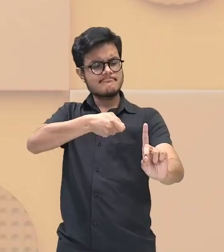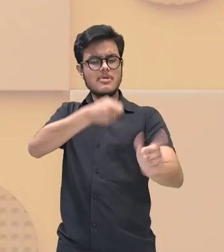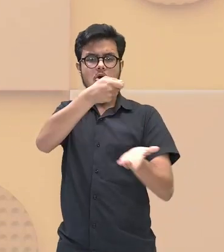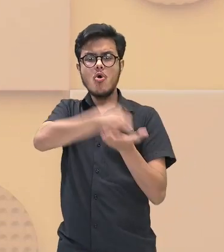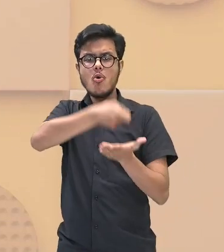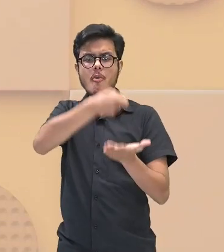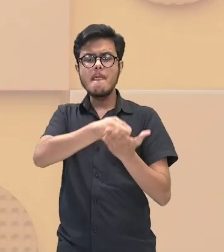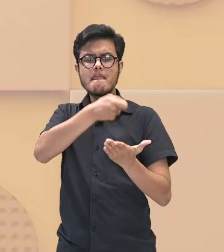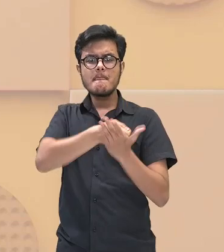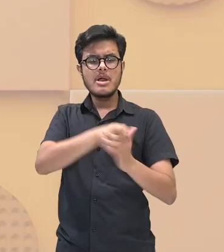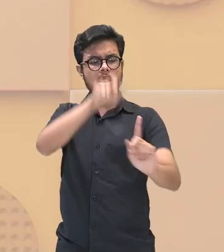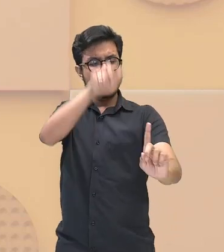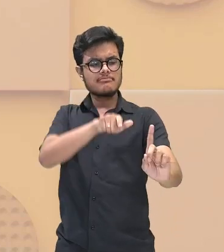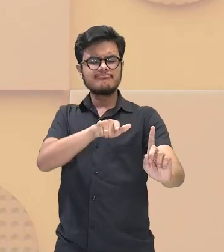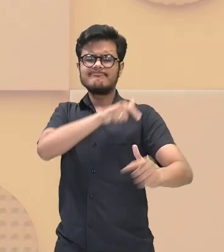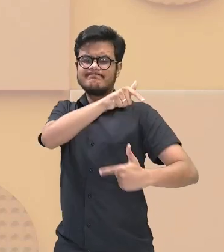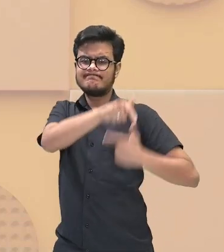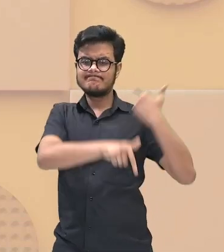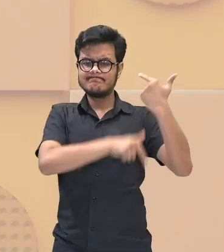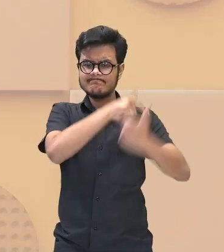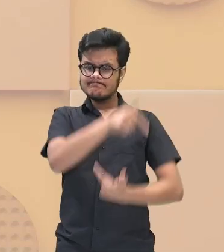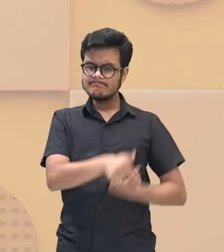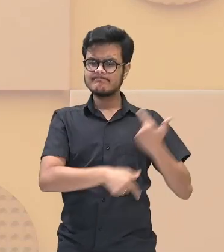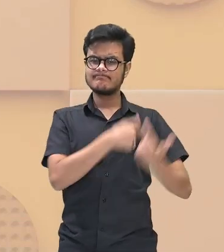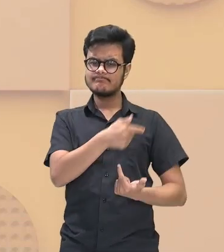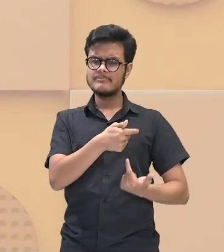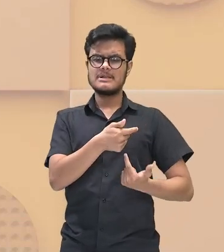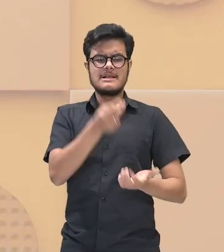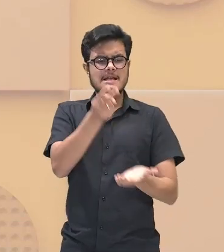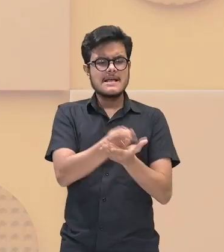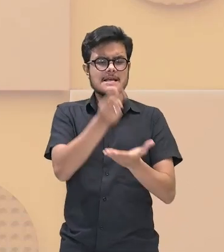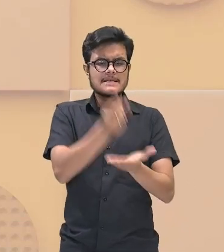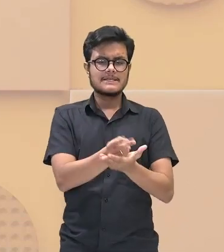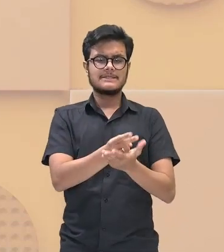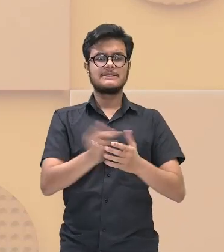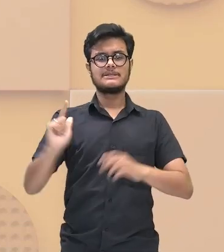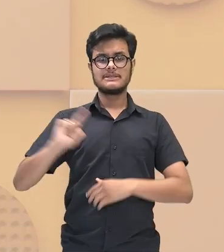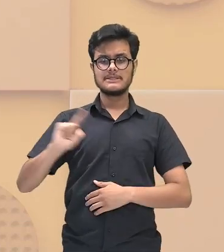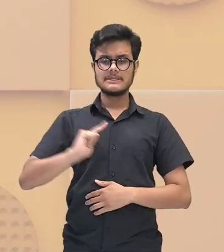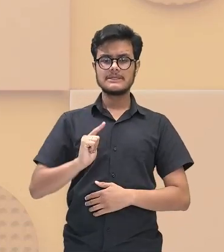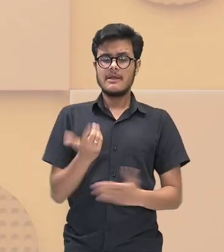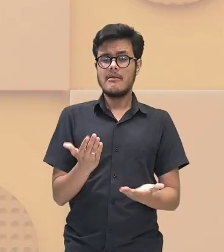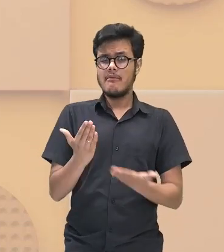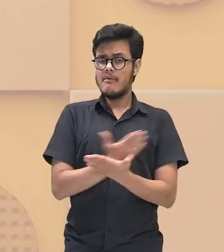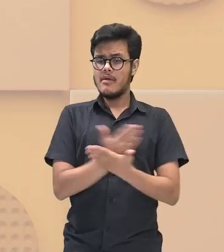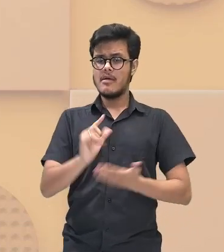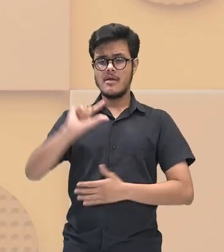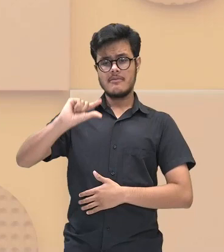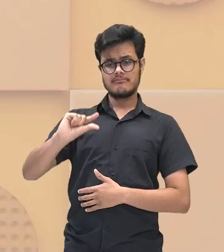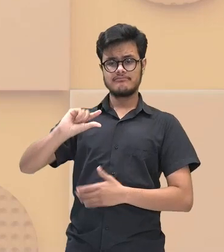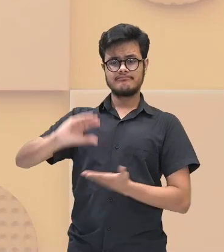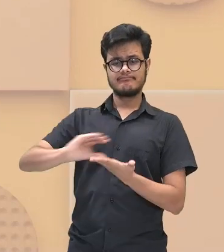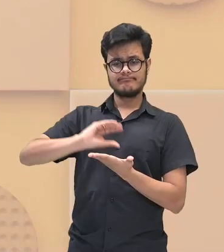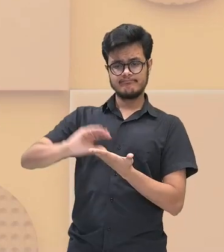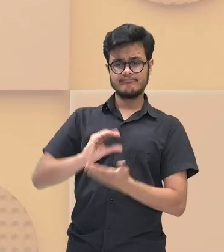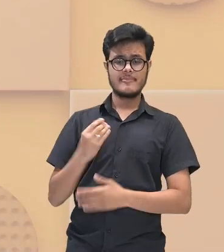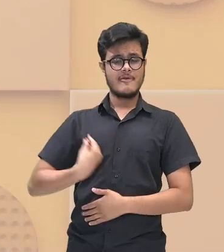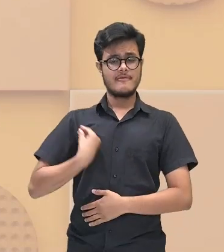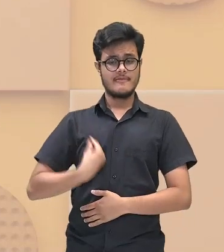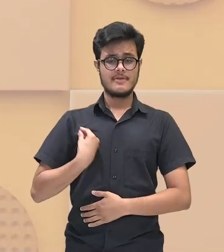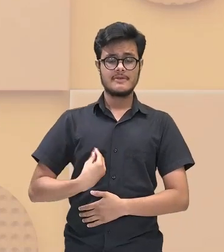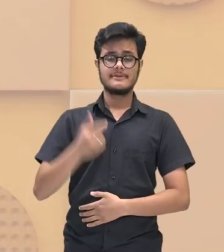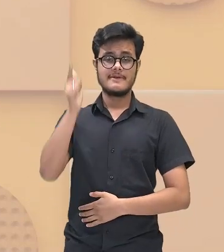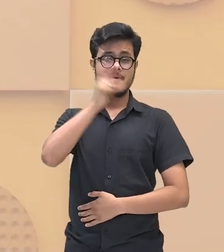a trabalhar incansavelmente para que tenha ali o mínimo de recursos para sua sobrevivência